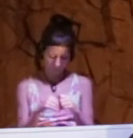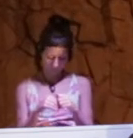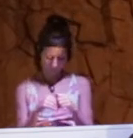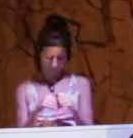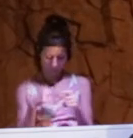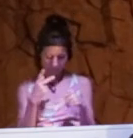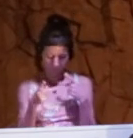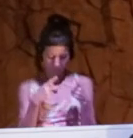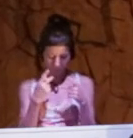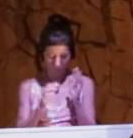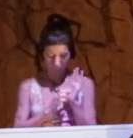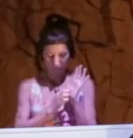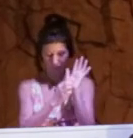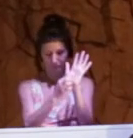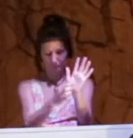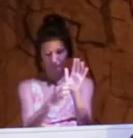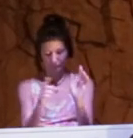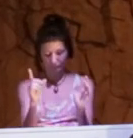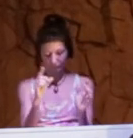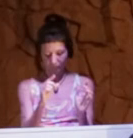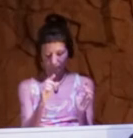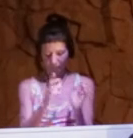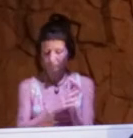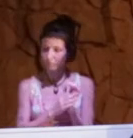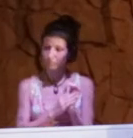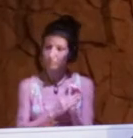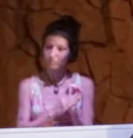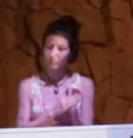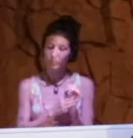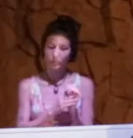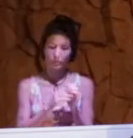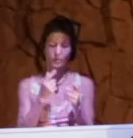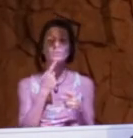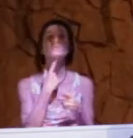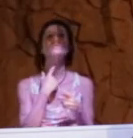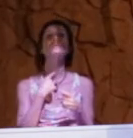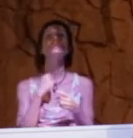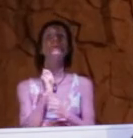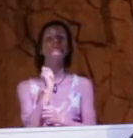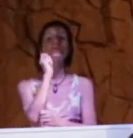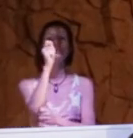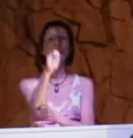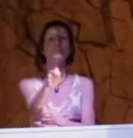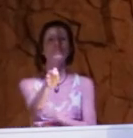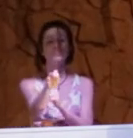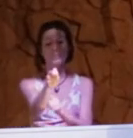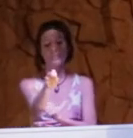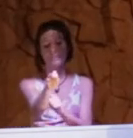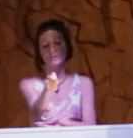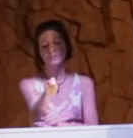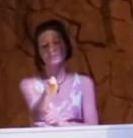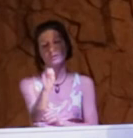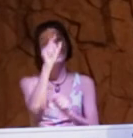contando todo, ele tem essa vontade de pescar, mas pescar estrelas. Então, me deu essa incumbência de